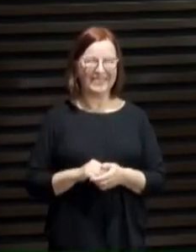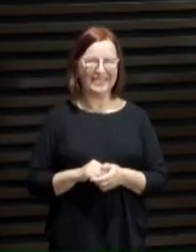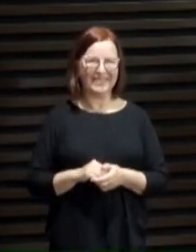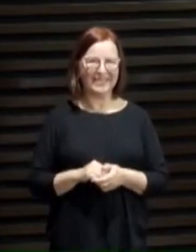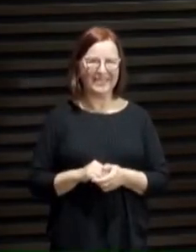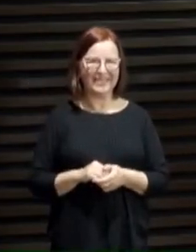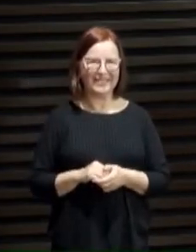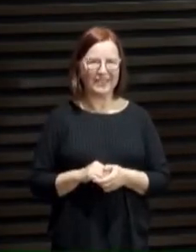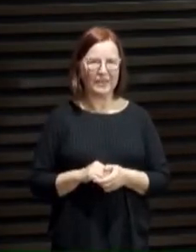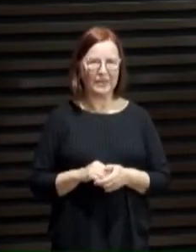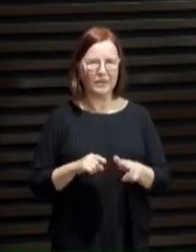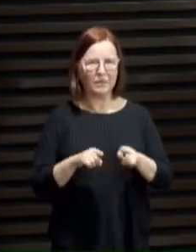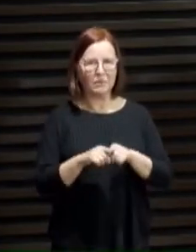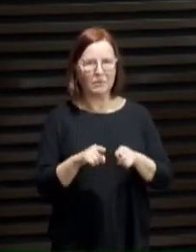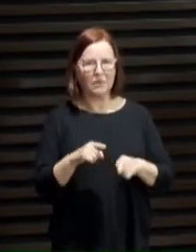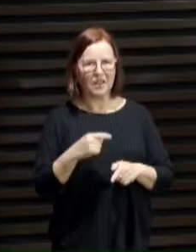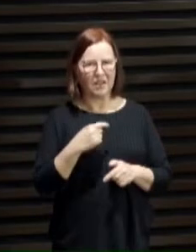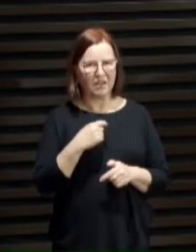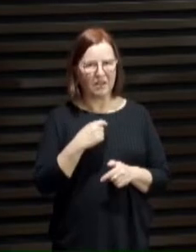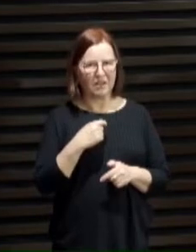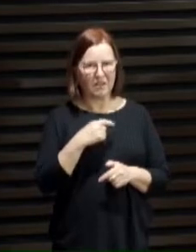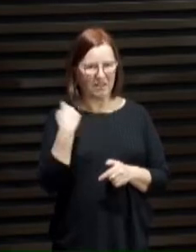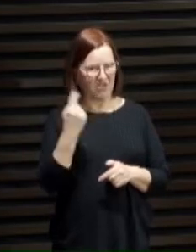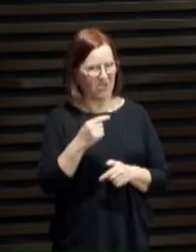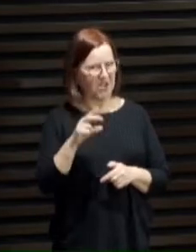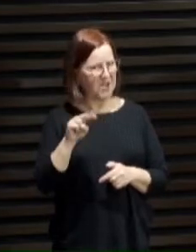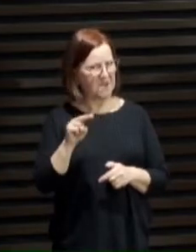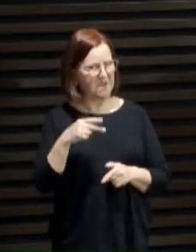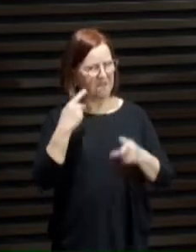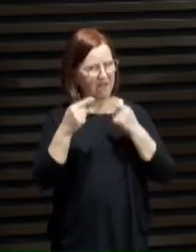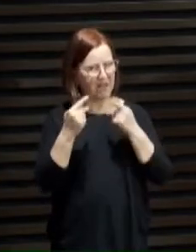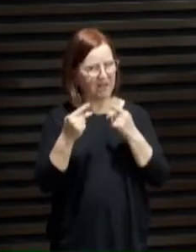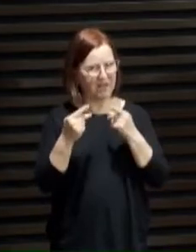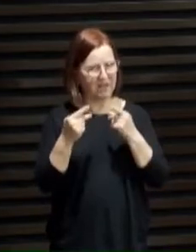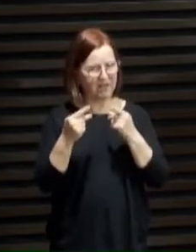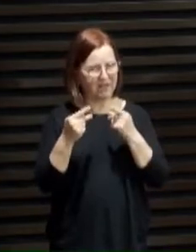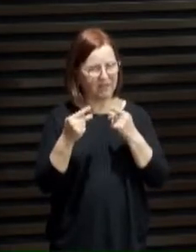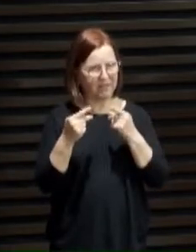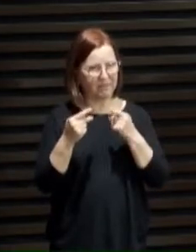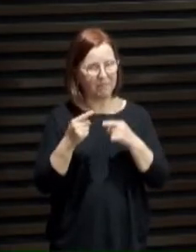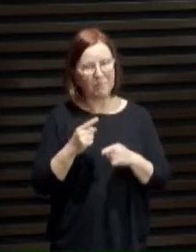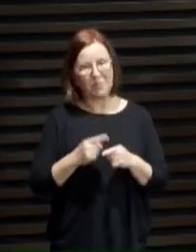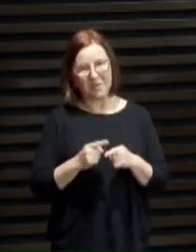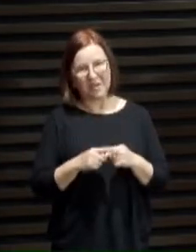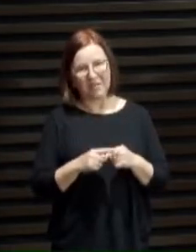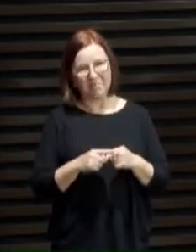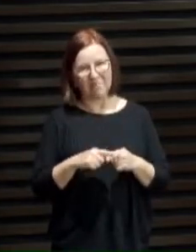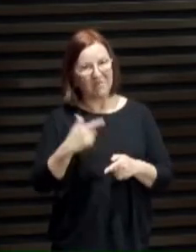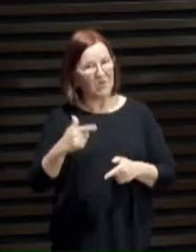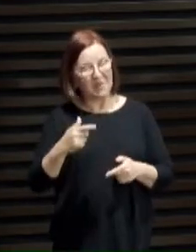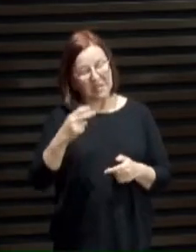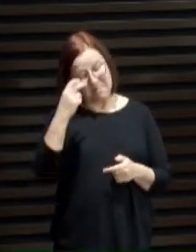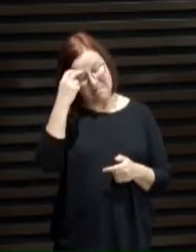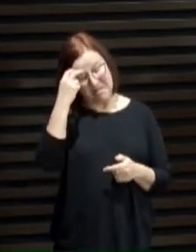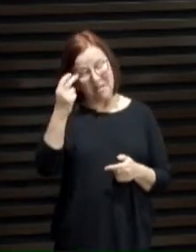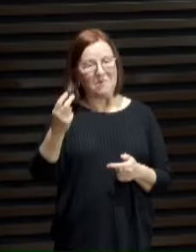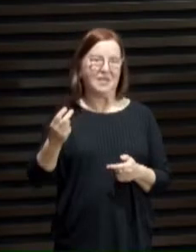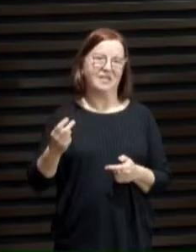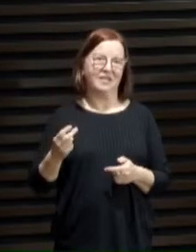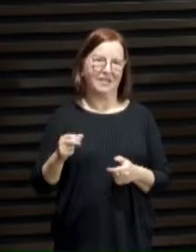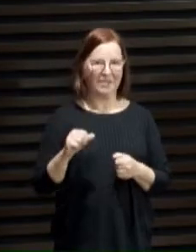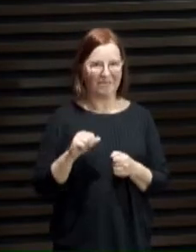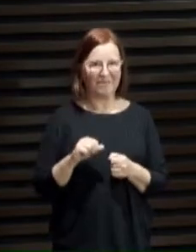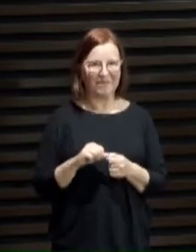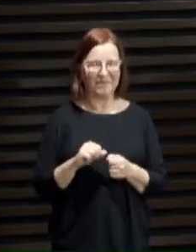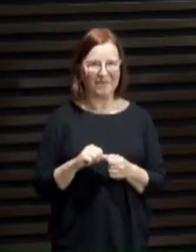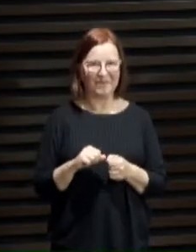Mas Jesus jamais diria o que ele não seria capaz de fazer.